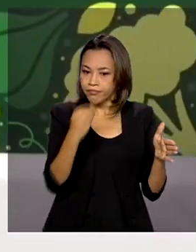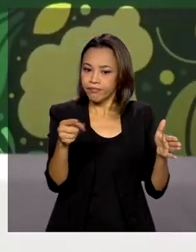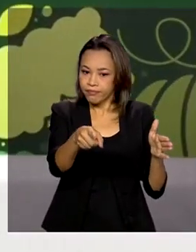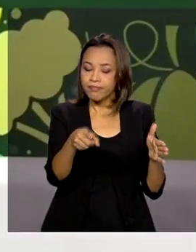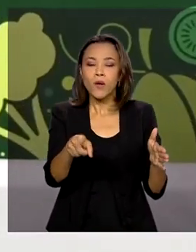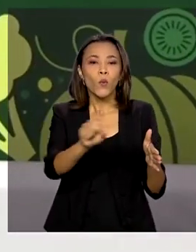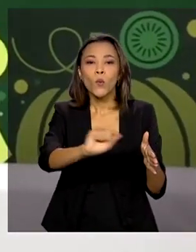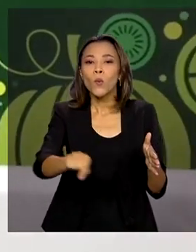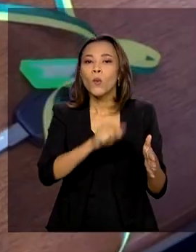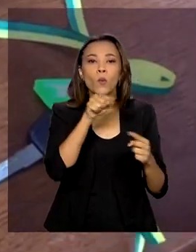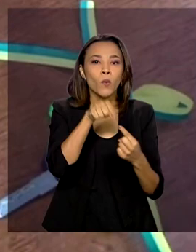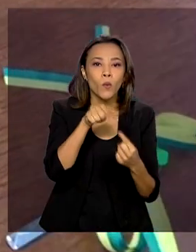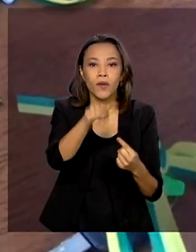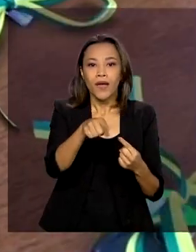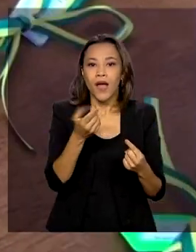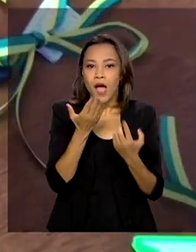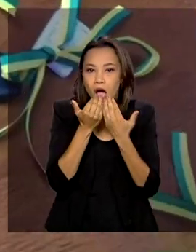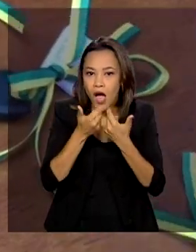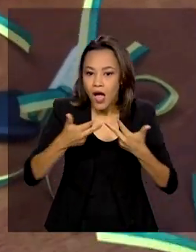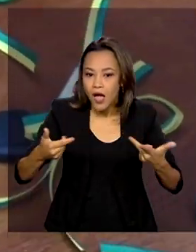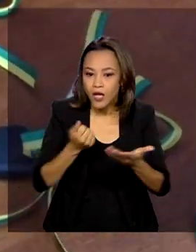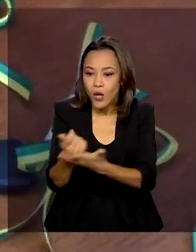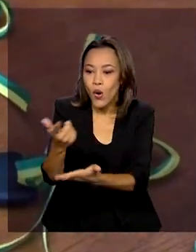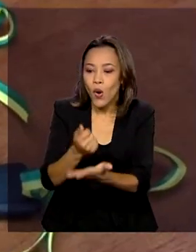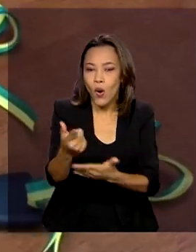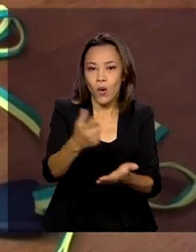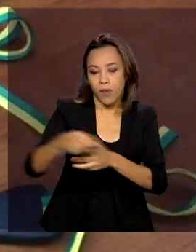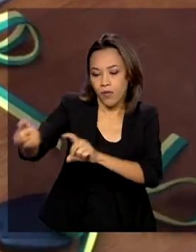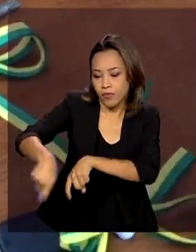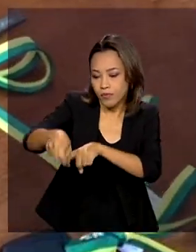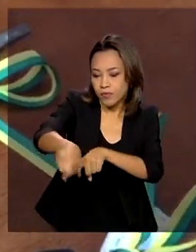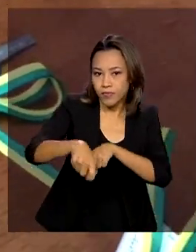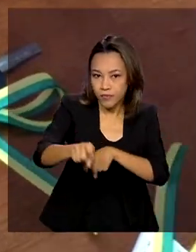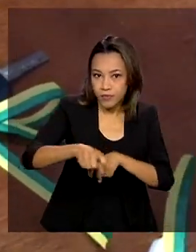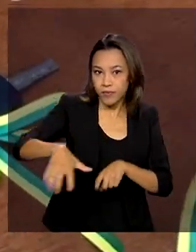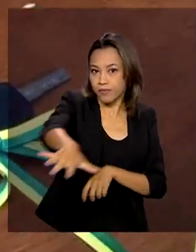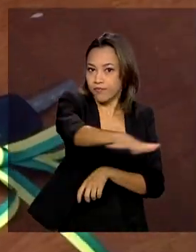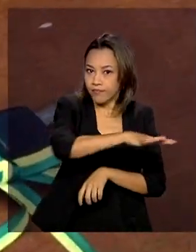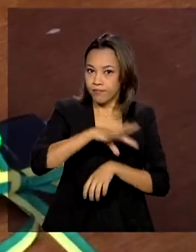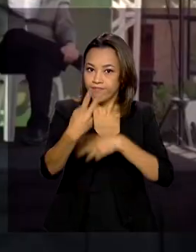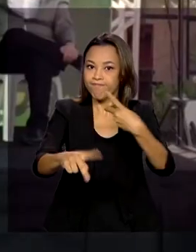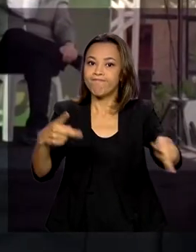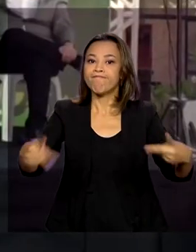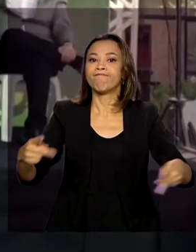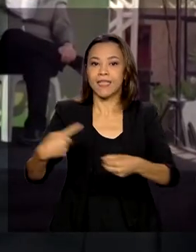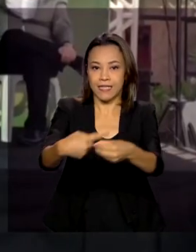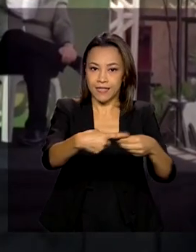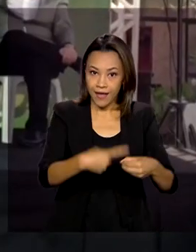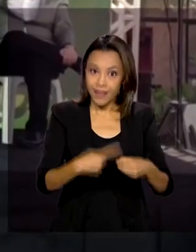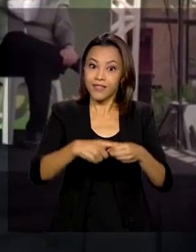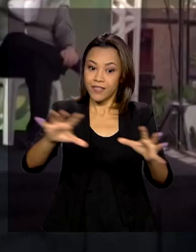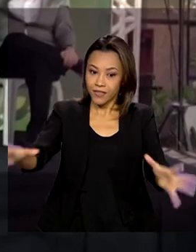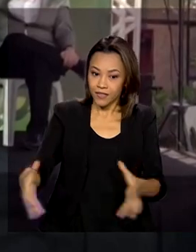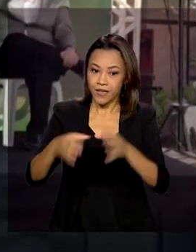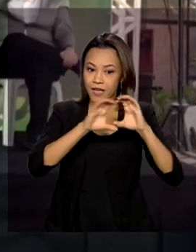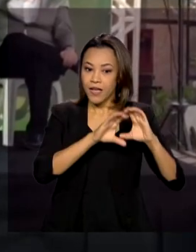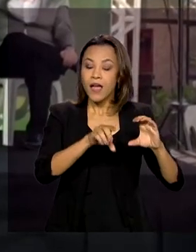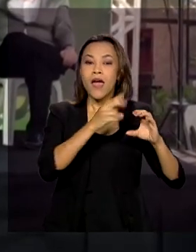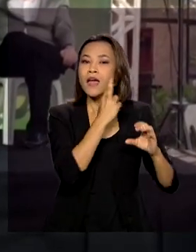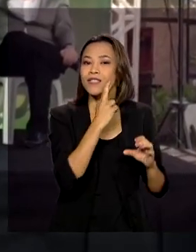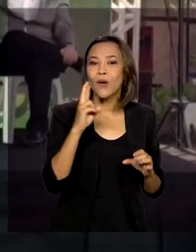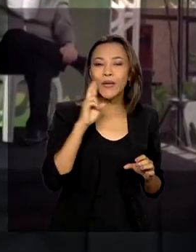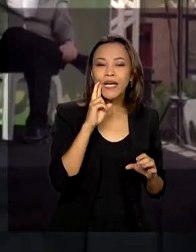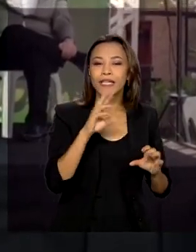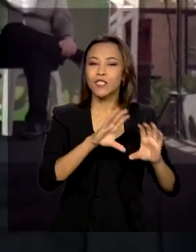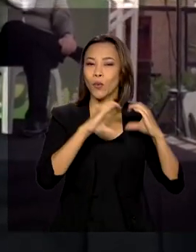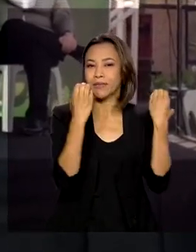de aquisição de alimentos, que compra produtos da agricultura familiar local e destina a restaurantes comunitários, abrigos ou famílias